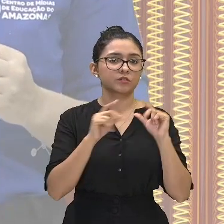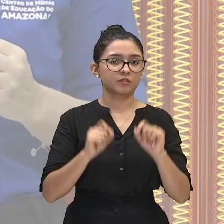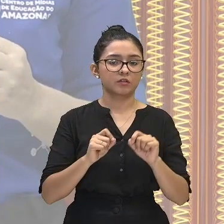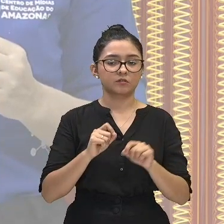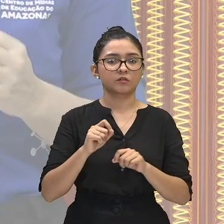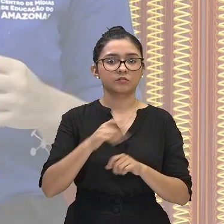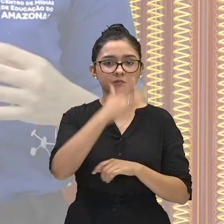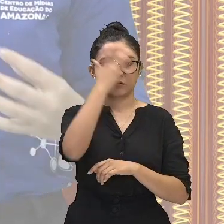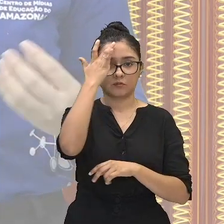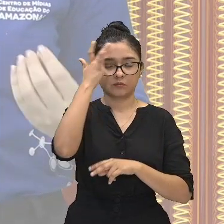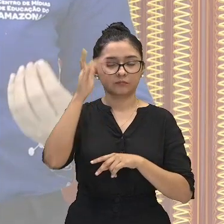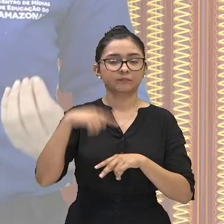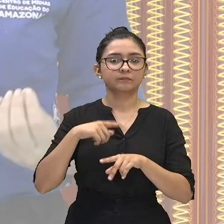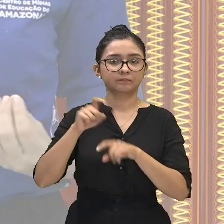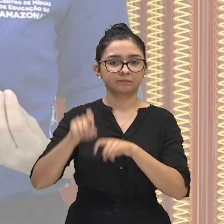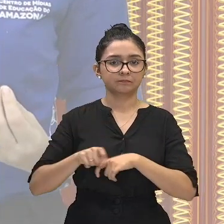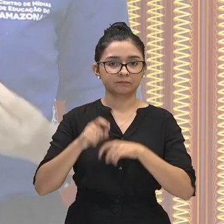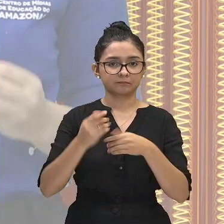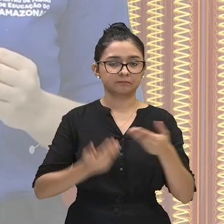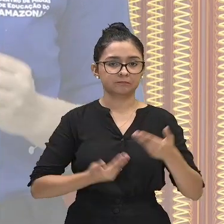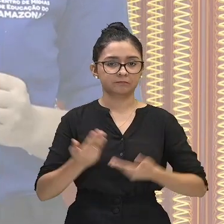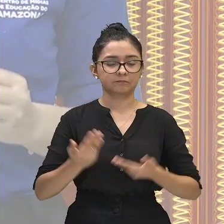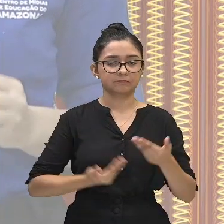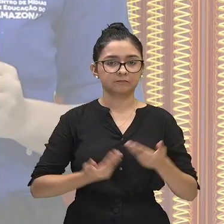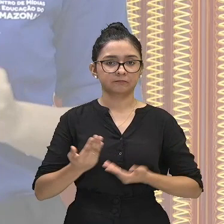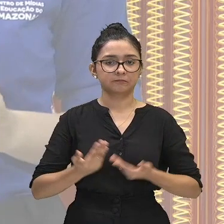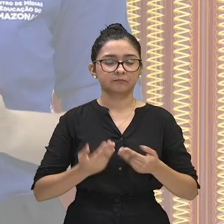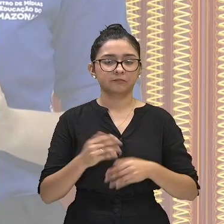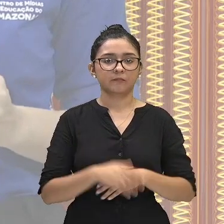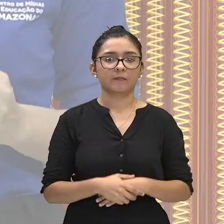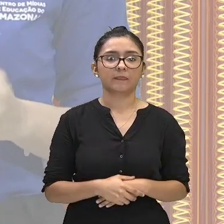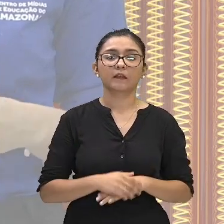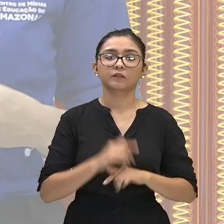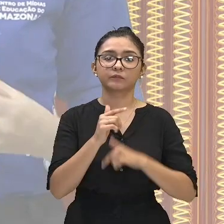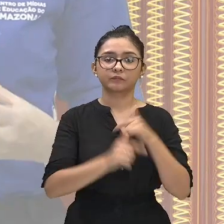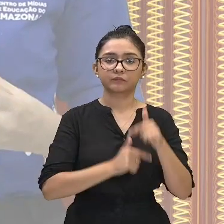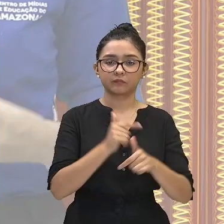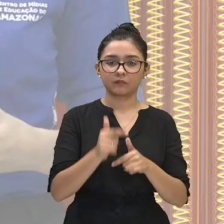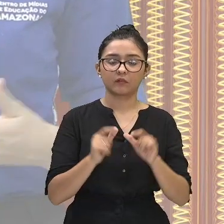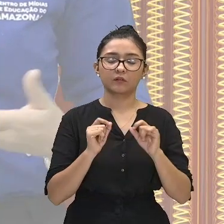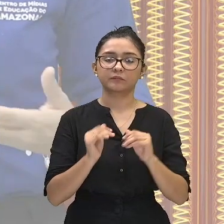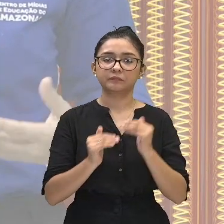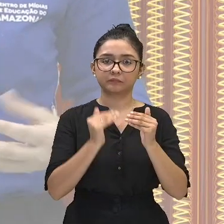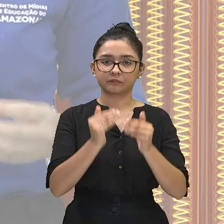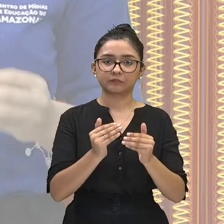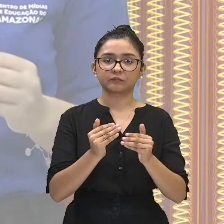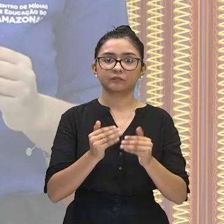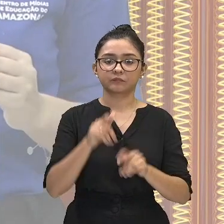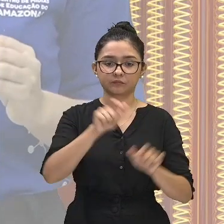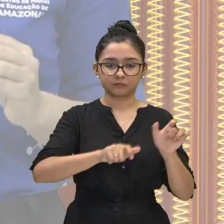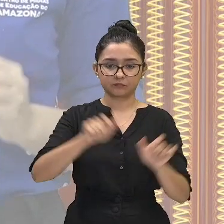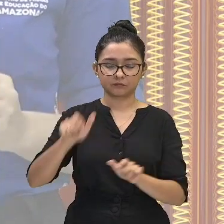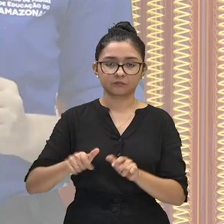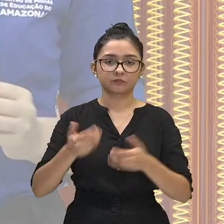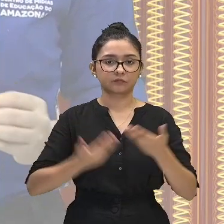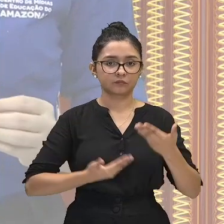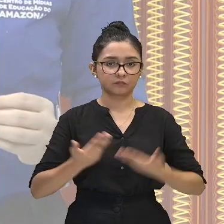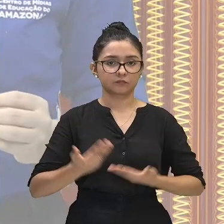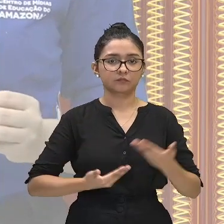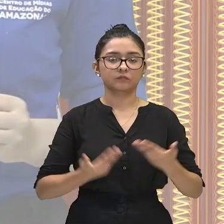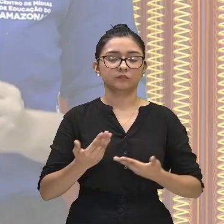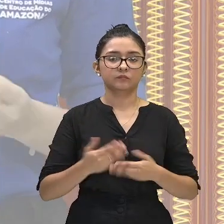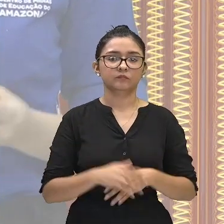é uma sociedade estratificada, onde esse trabalho ele é desenvolvido pelos servos. No topo